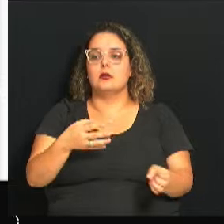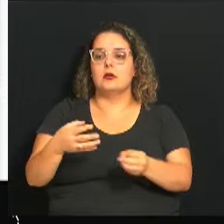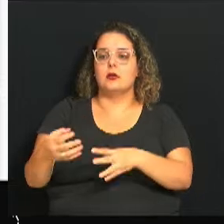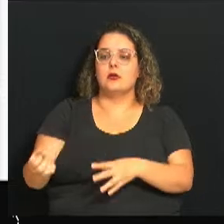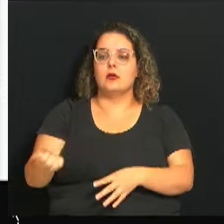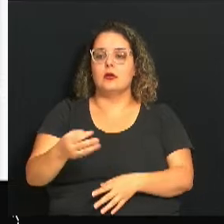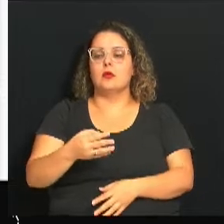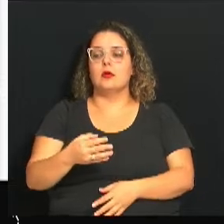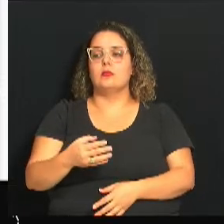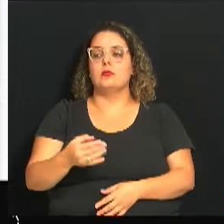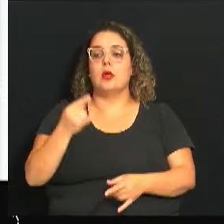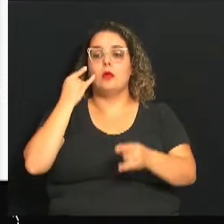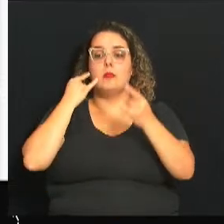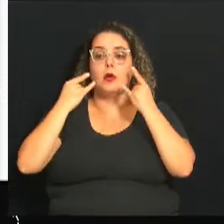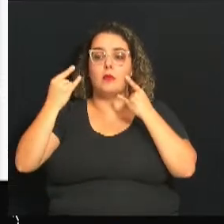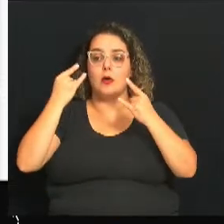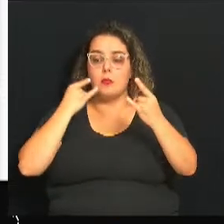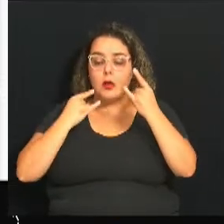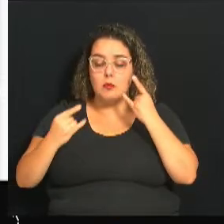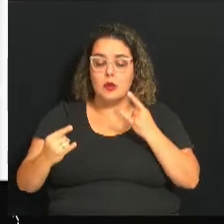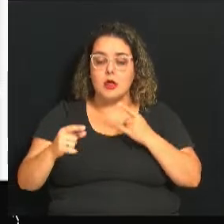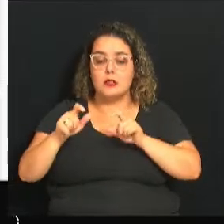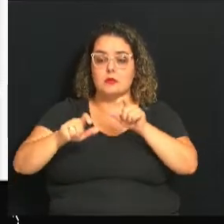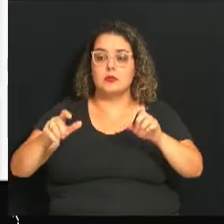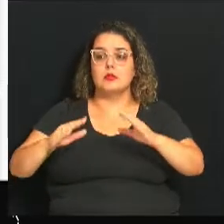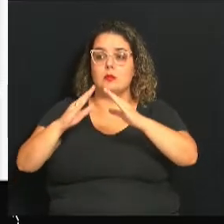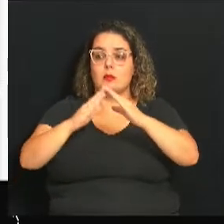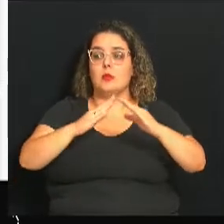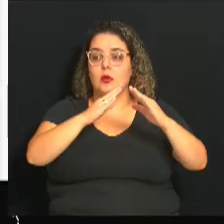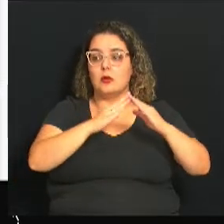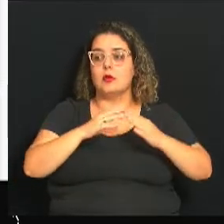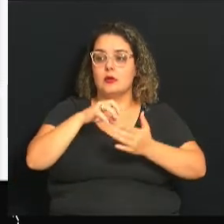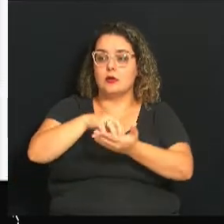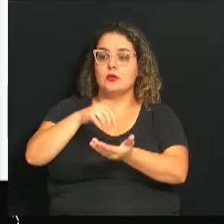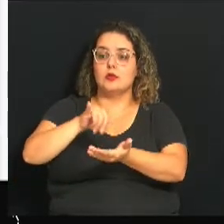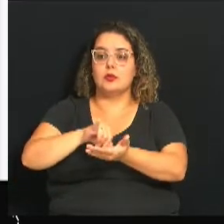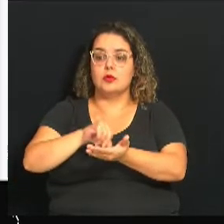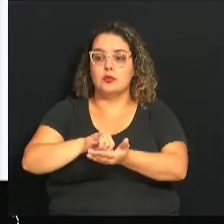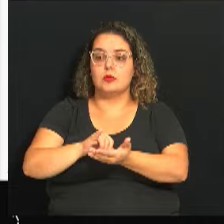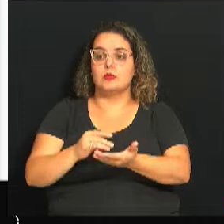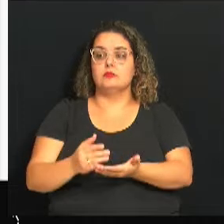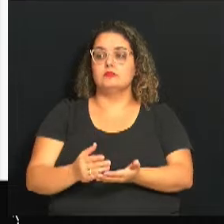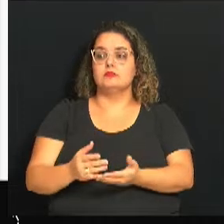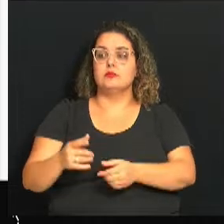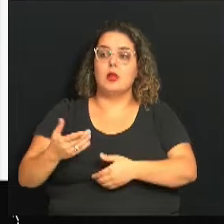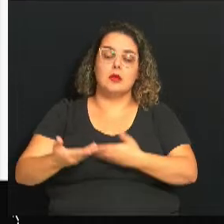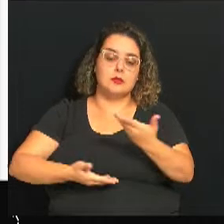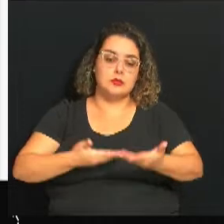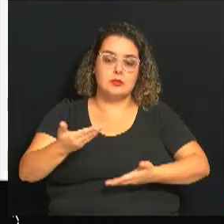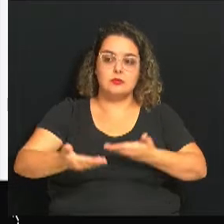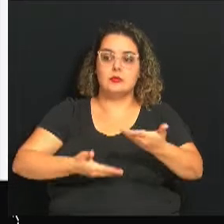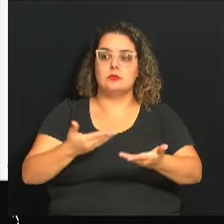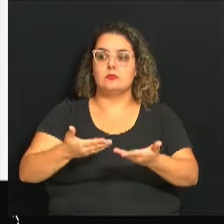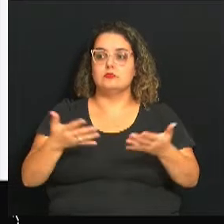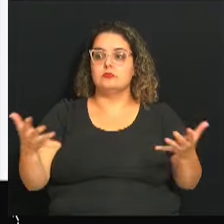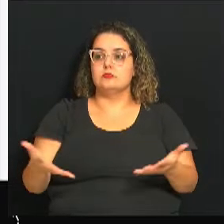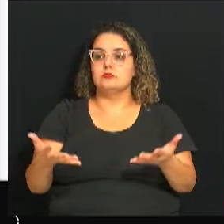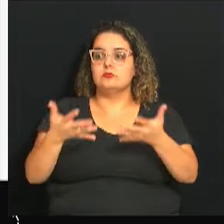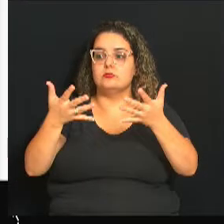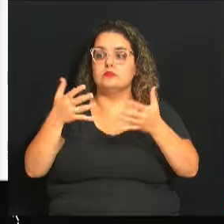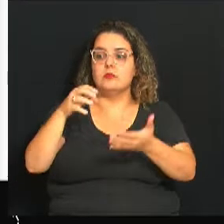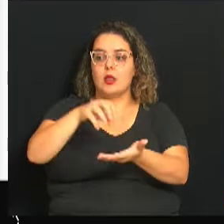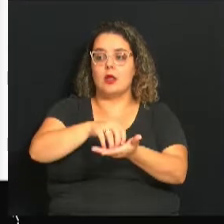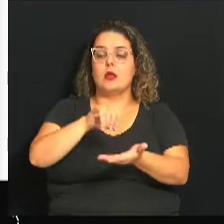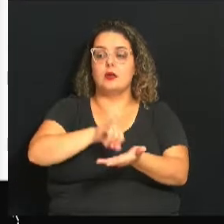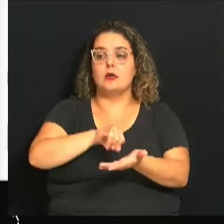trai a gente a morar no centro. Então, são os comércios e serviços no intuito de a gente fomentar uma centralidade, porque todo mundo vai